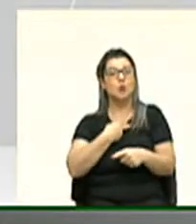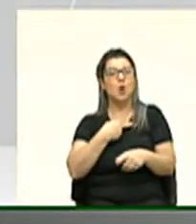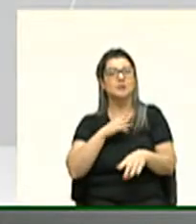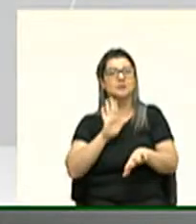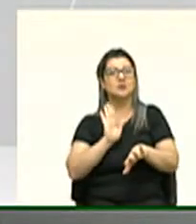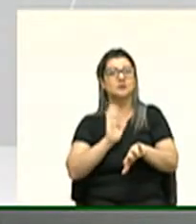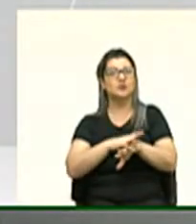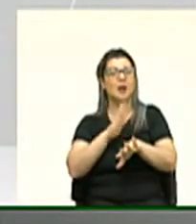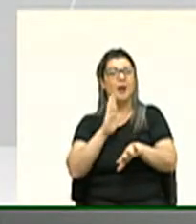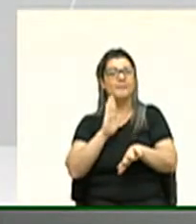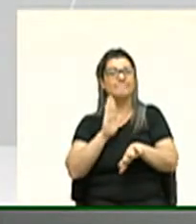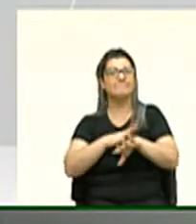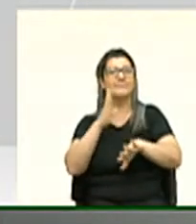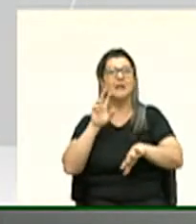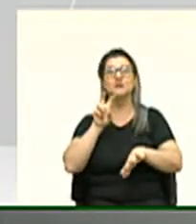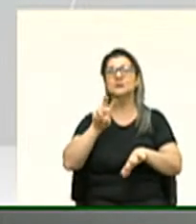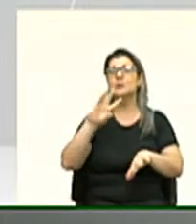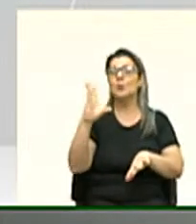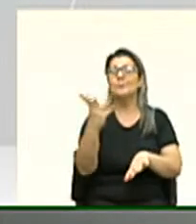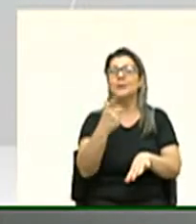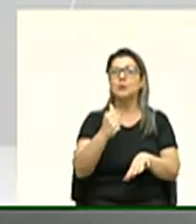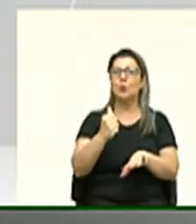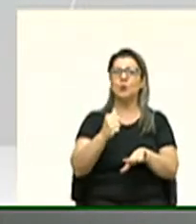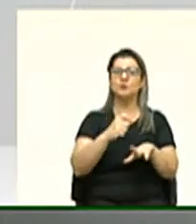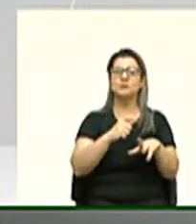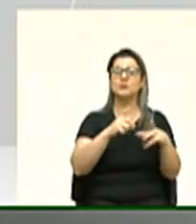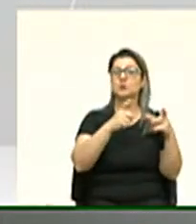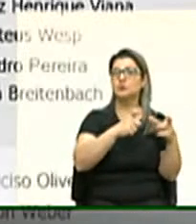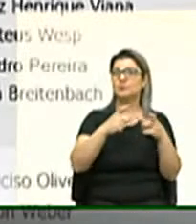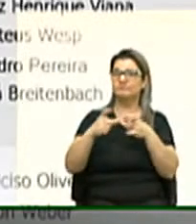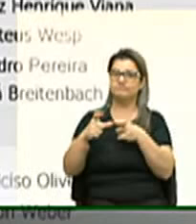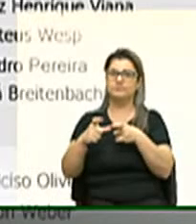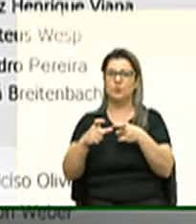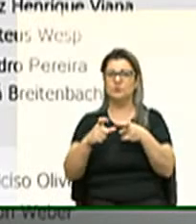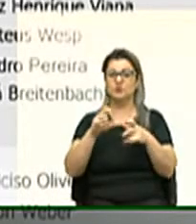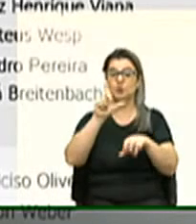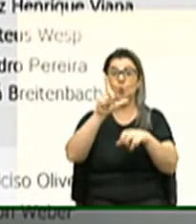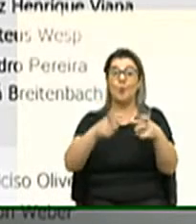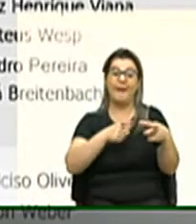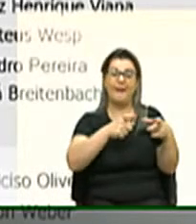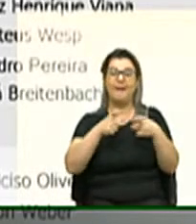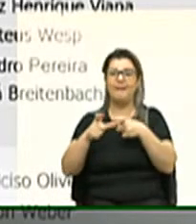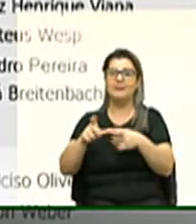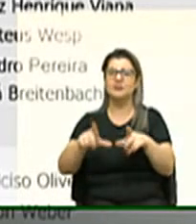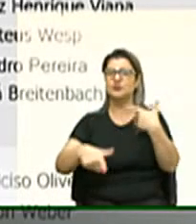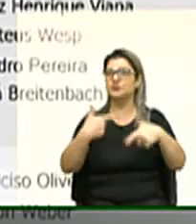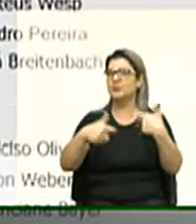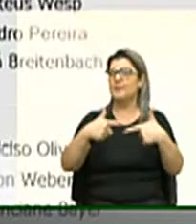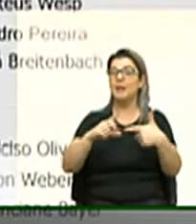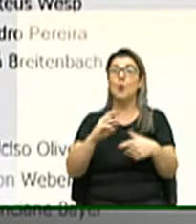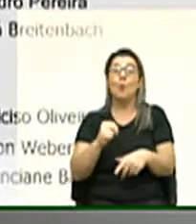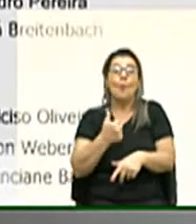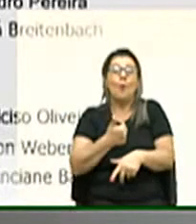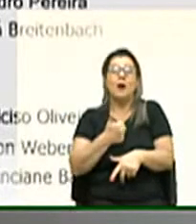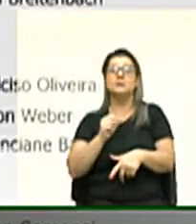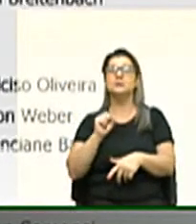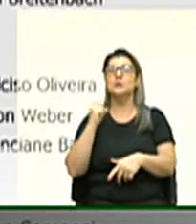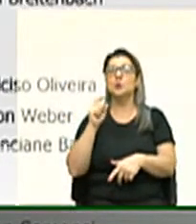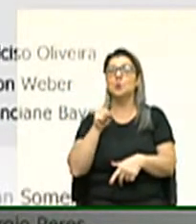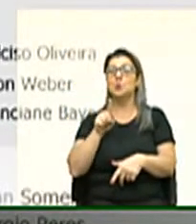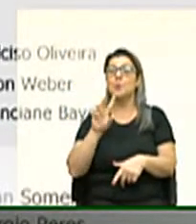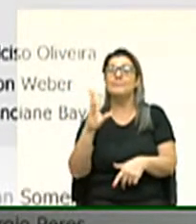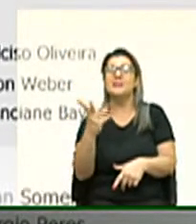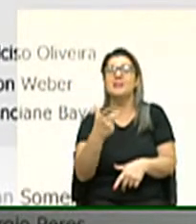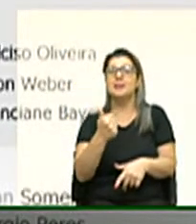5 milhões de postos de trabalho que foram fechados agora durante a pandemia. São quase 1 milhão a mais de pessoas